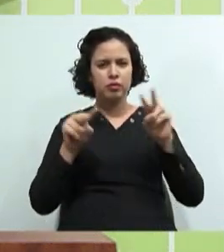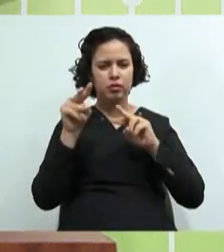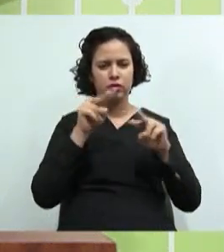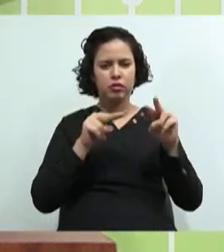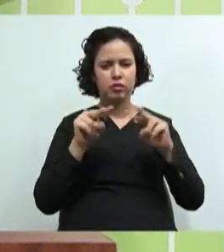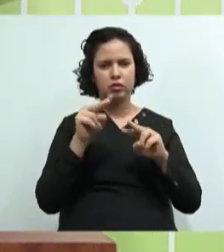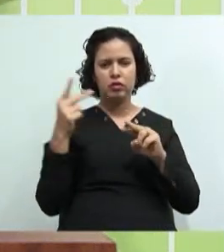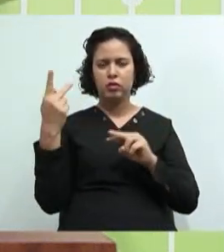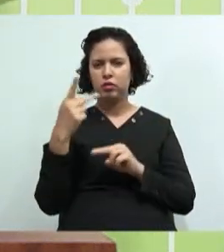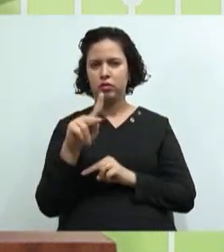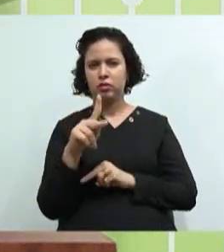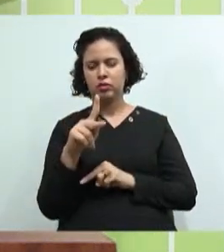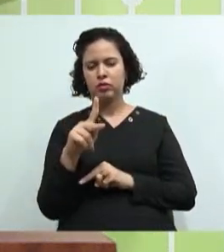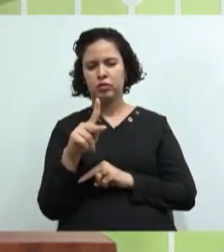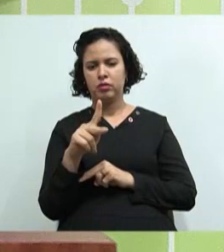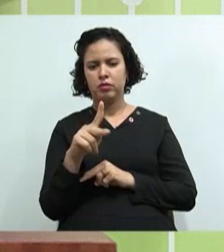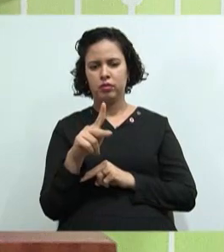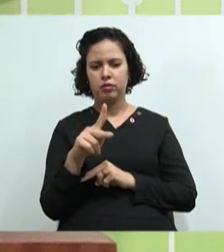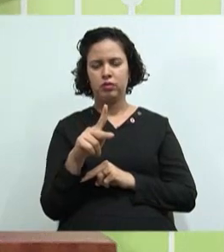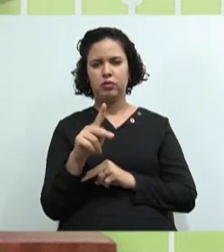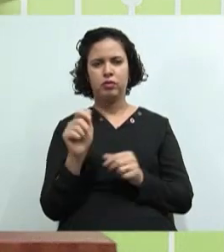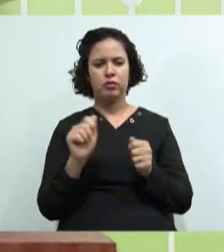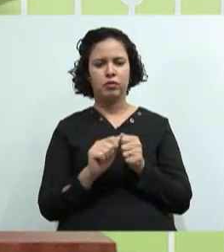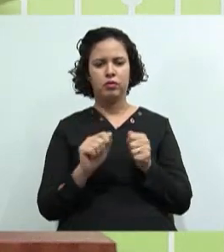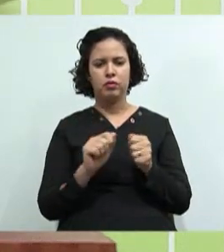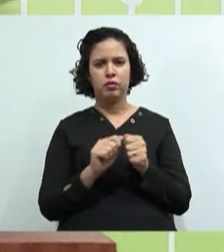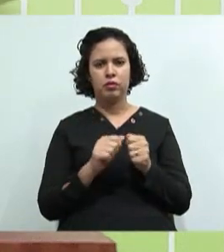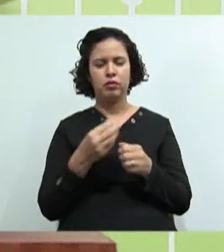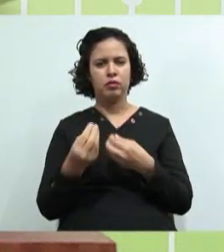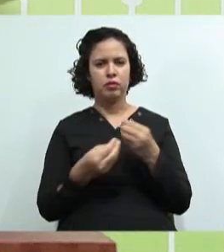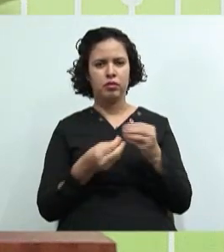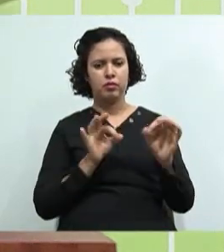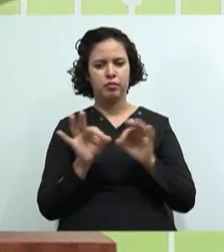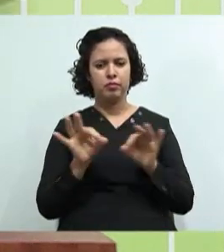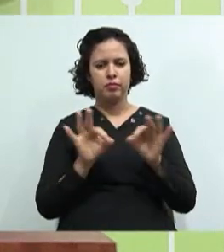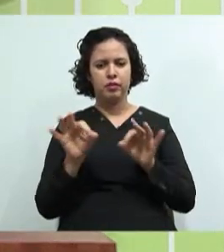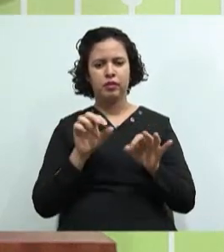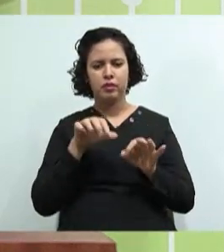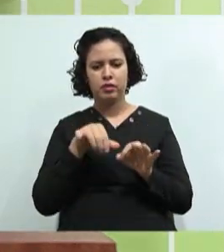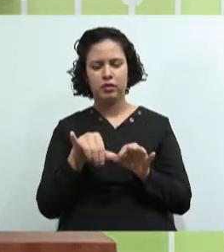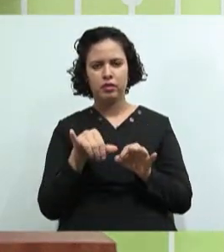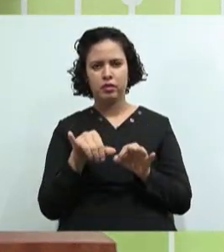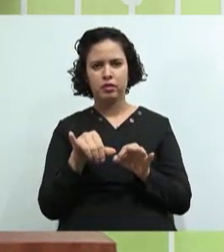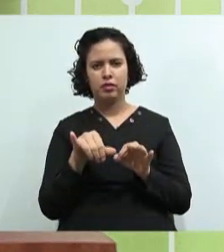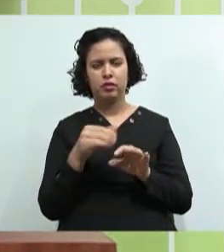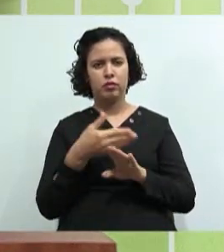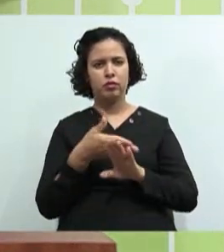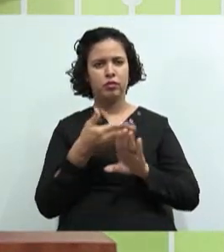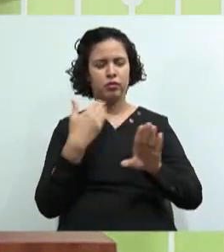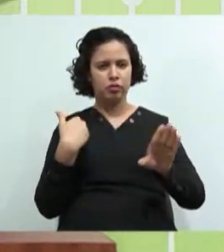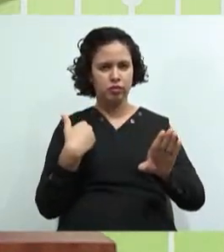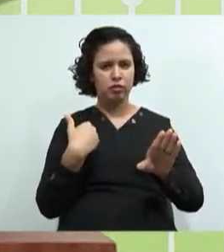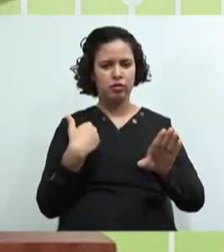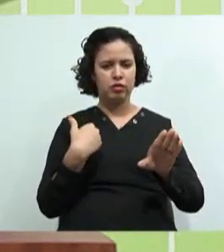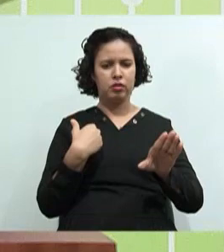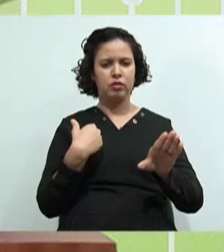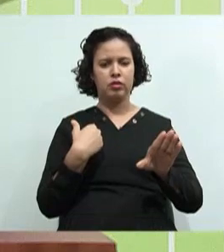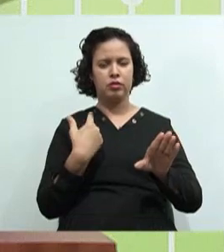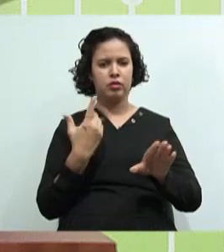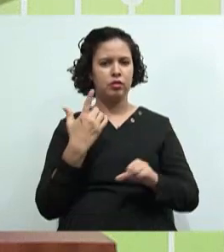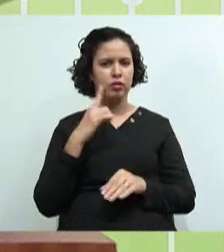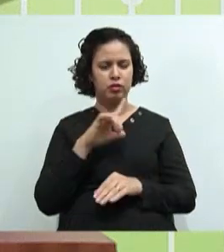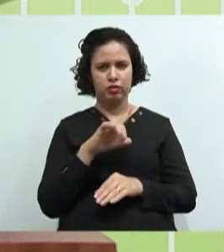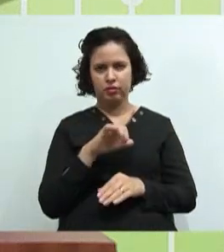Se as suas ações estão sendo executadas da forma como foi planejado. Se elas estão fora desse padrão, você entra com a